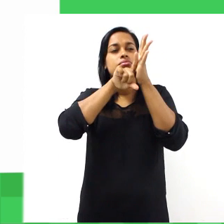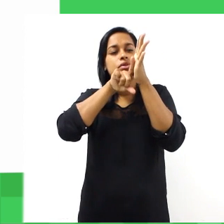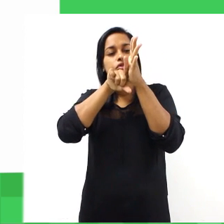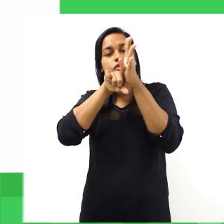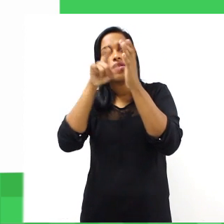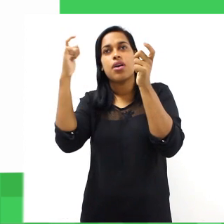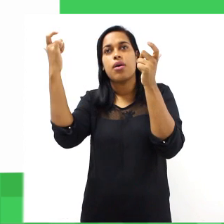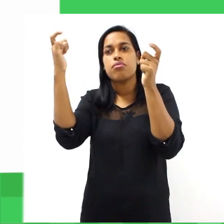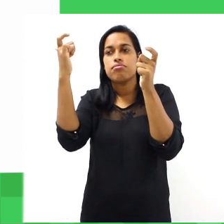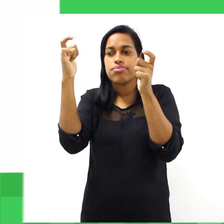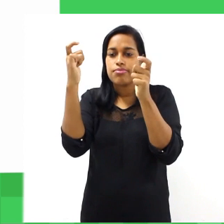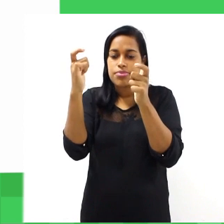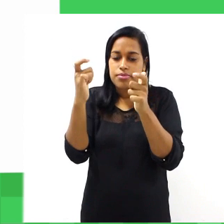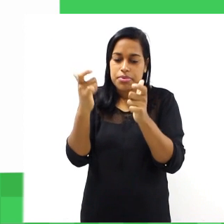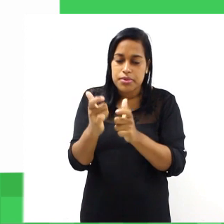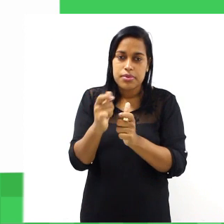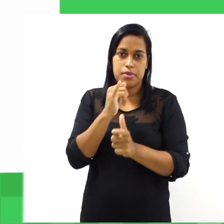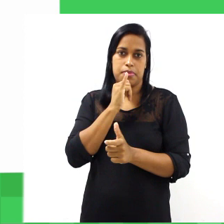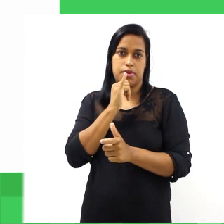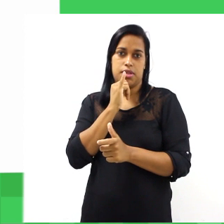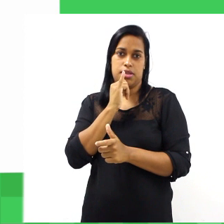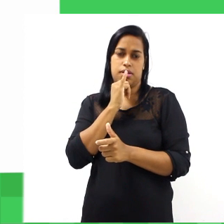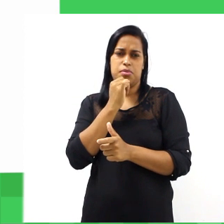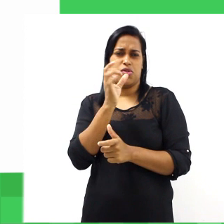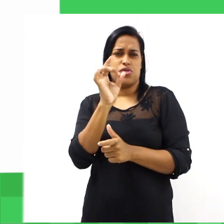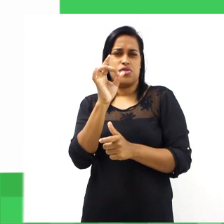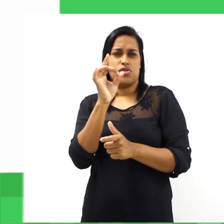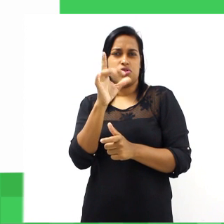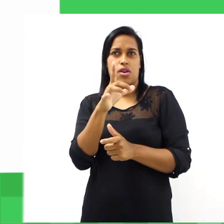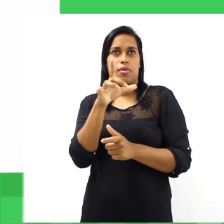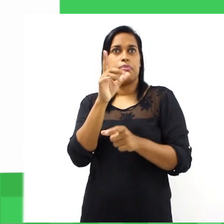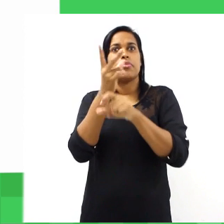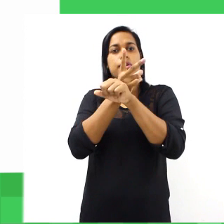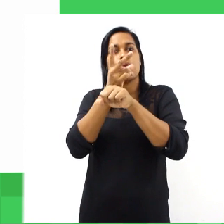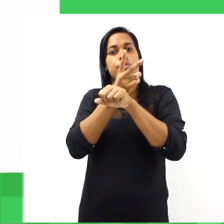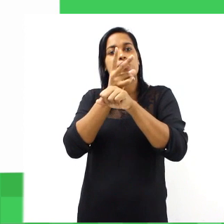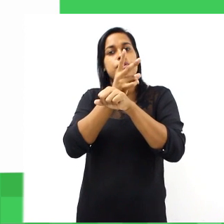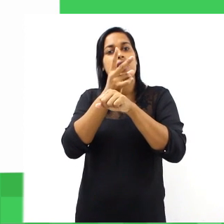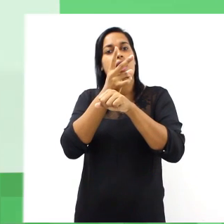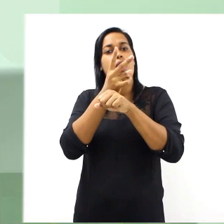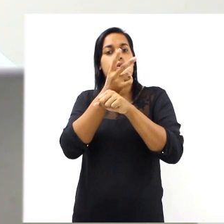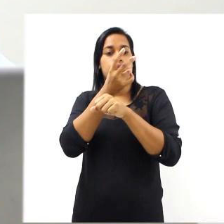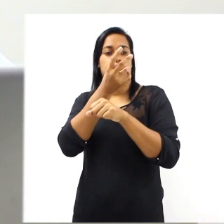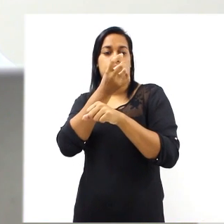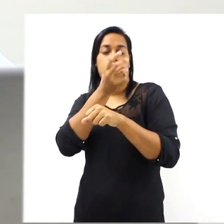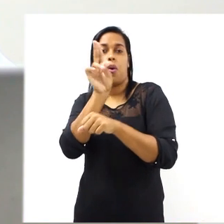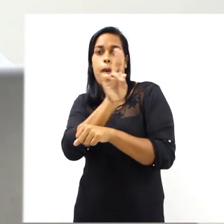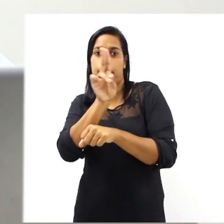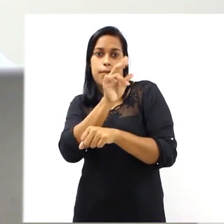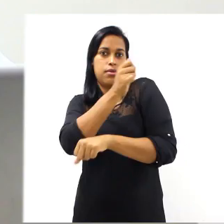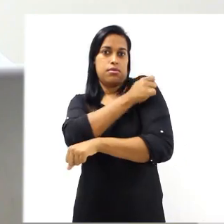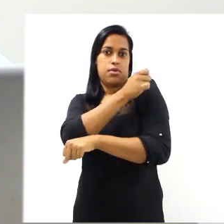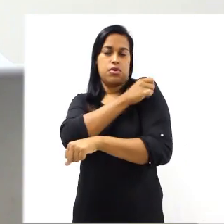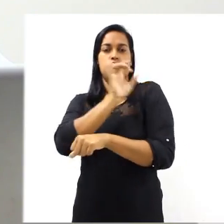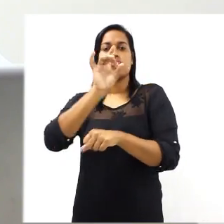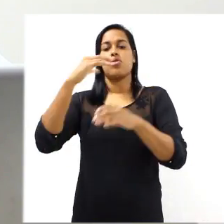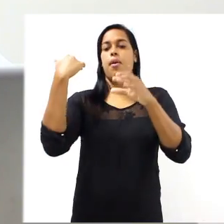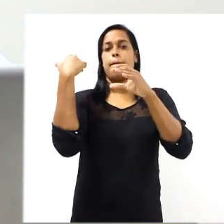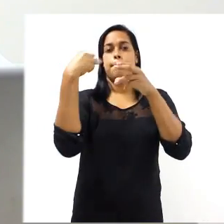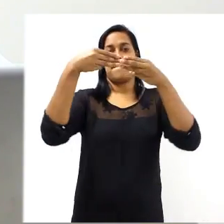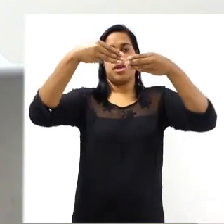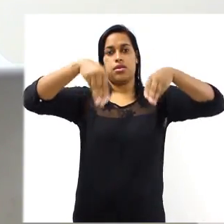fazendo. Imagine se desejássemos apenas o nome do aluno com a matrícula igual a 1. Então, eu